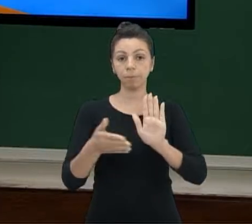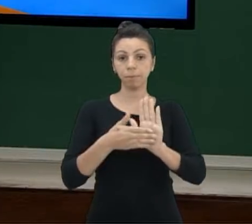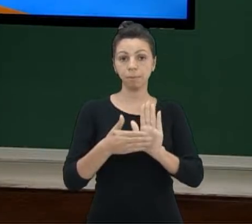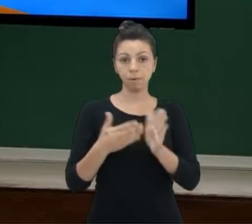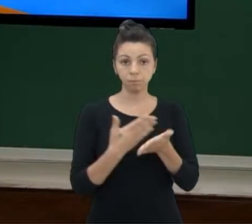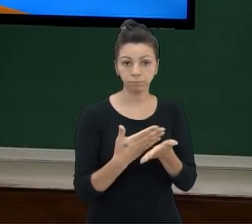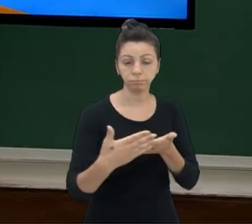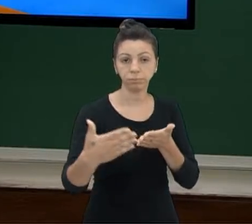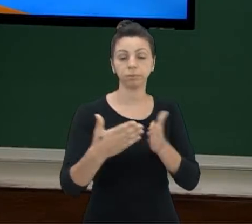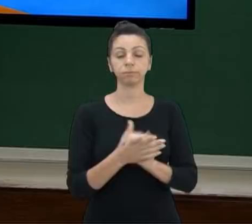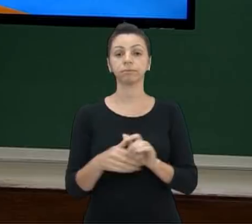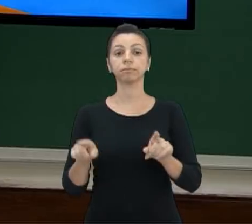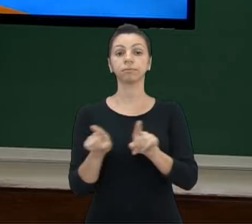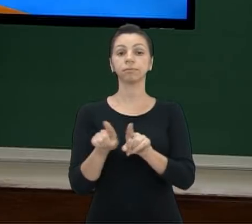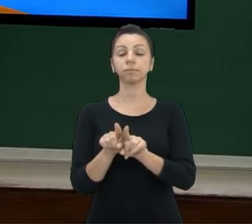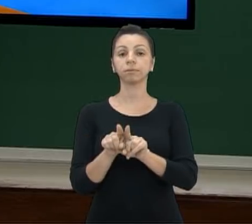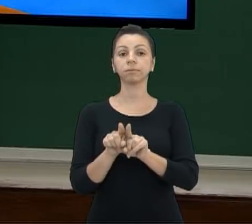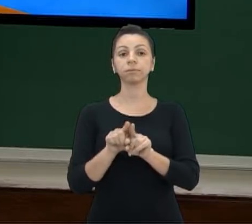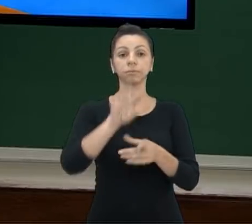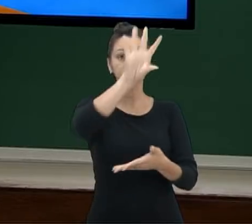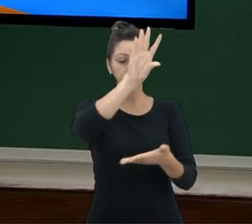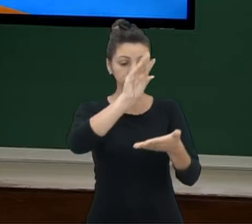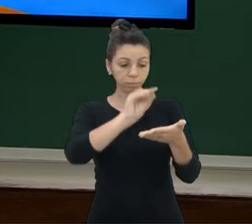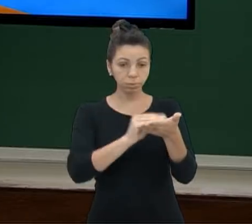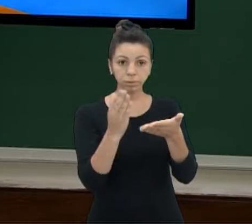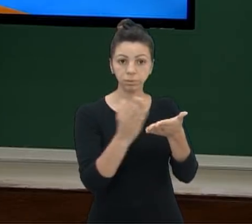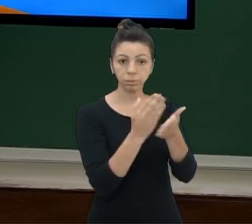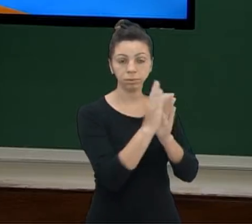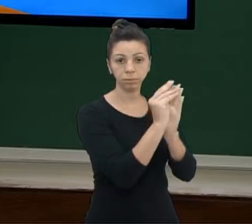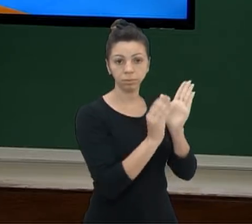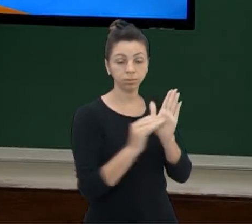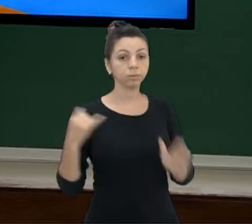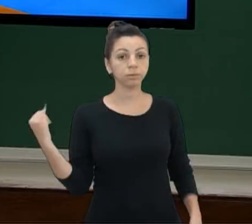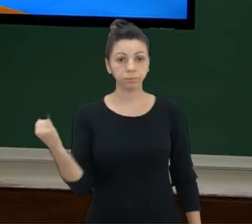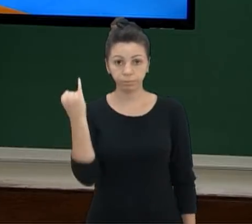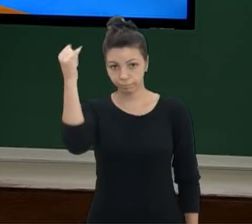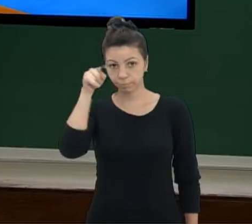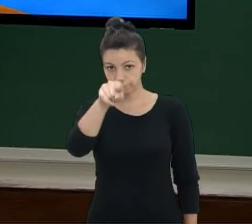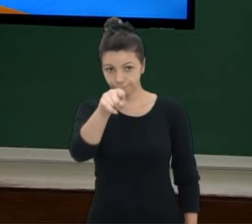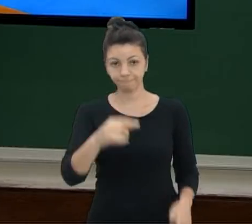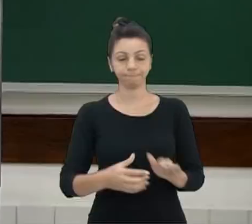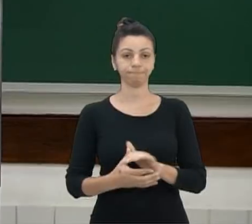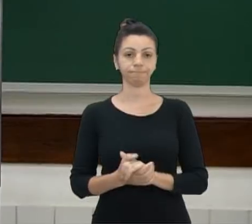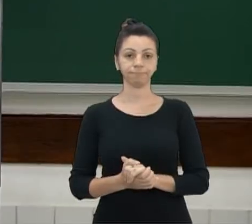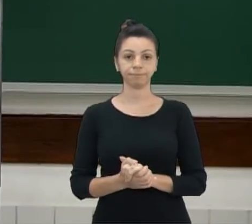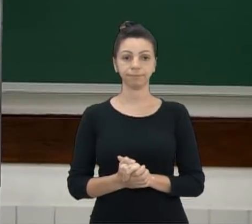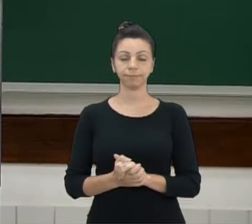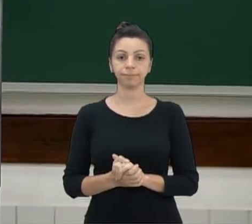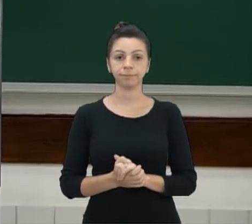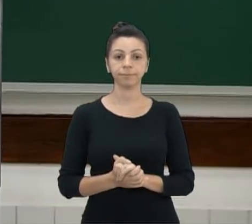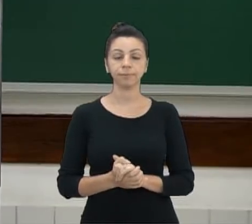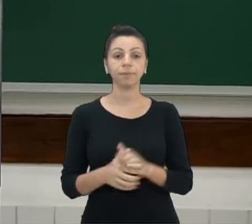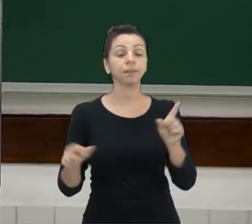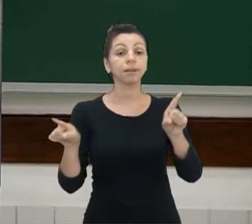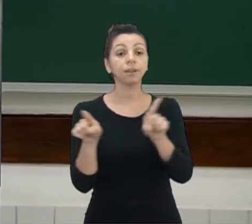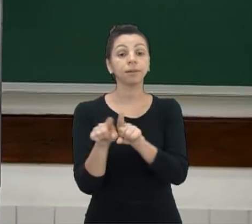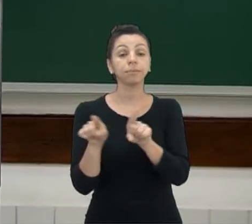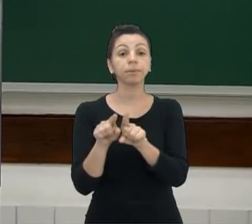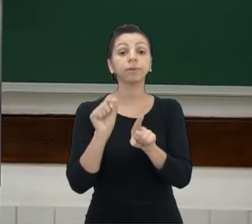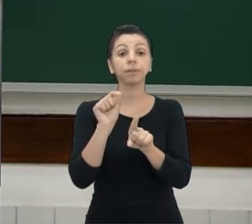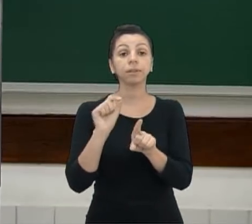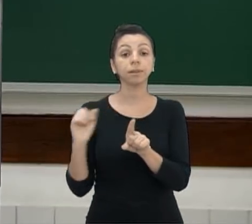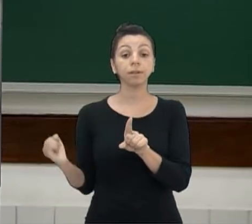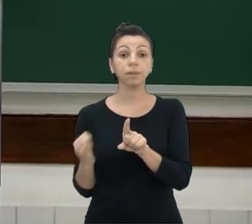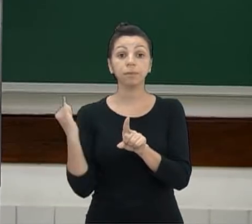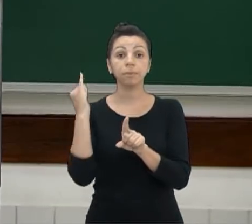hoje e que também você possa realizar as anotações dos conteúdos importantes para você. E quero destacar também a